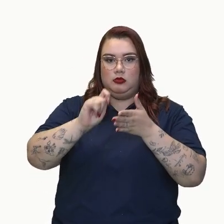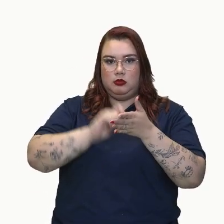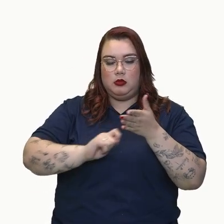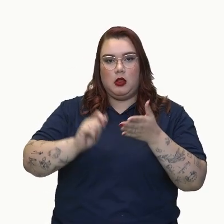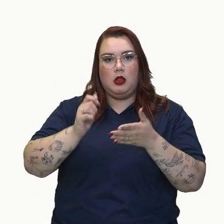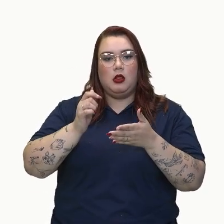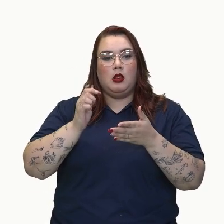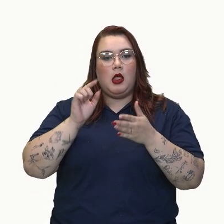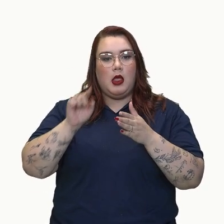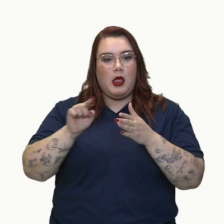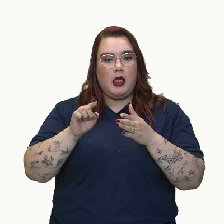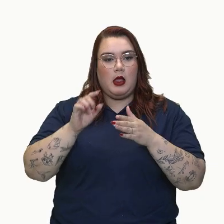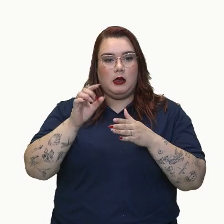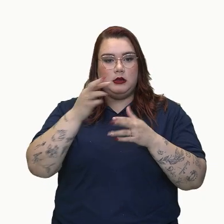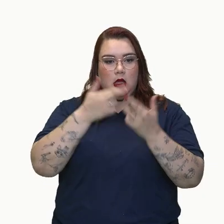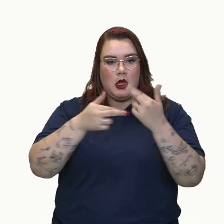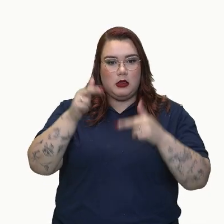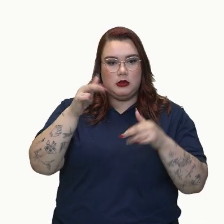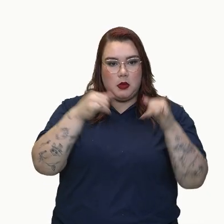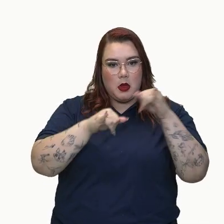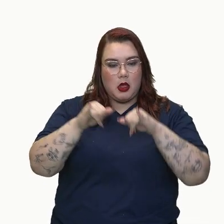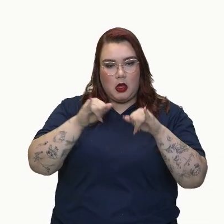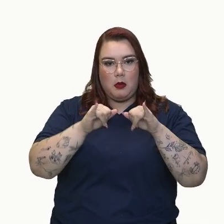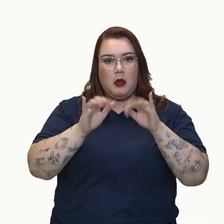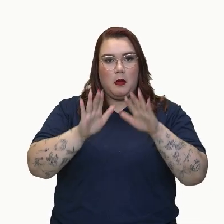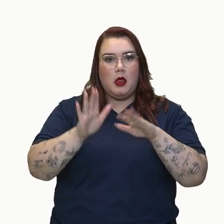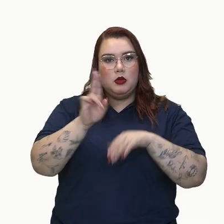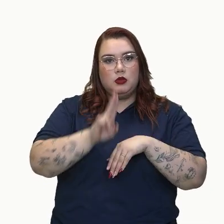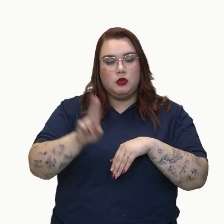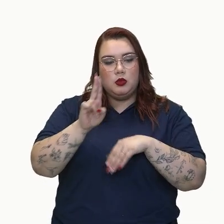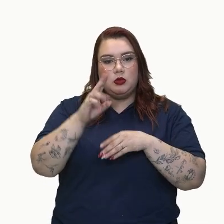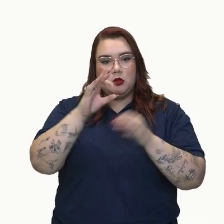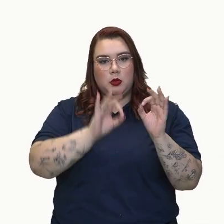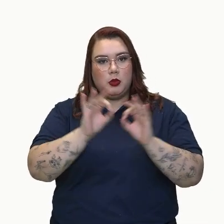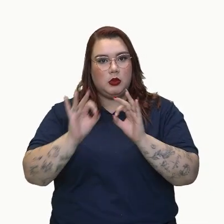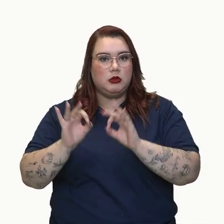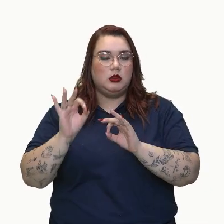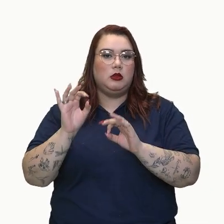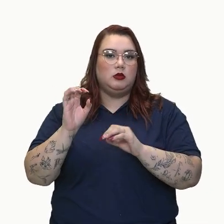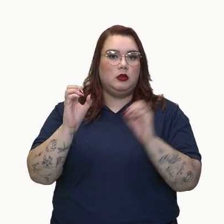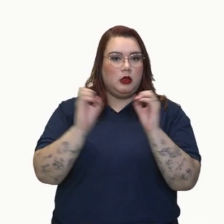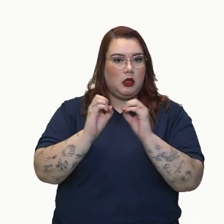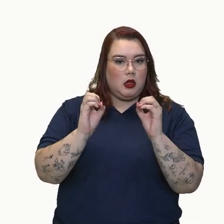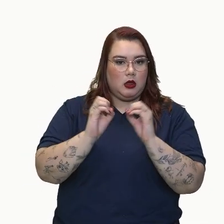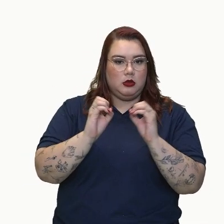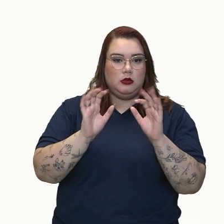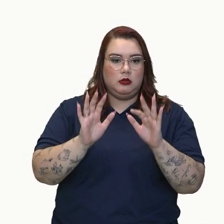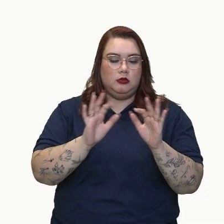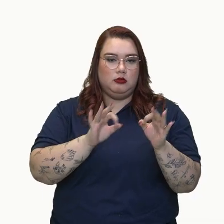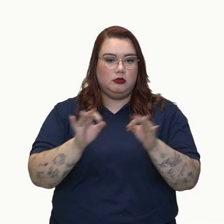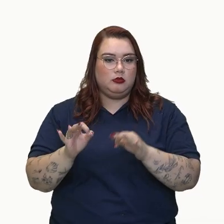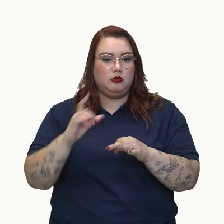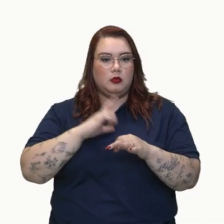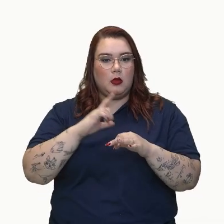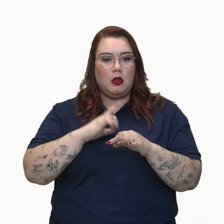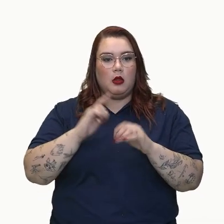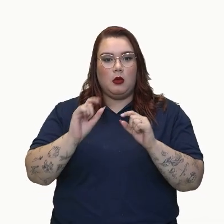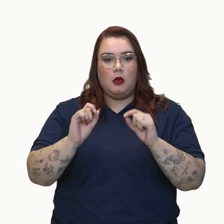sem serem consumidas no processo. Ou seja, eu tenho aqui uma reação química